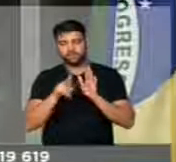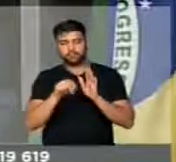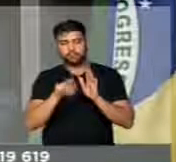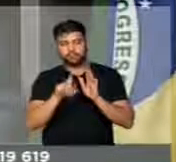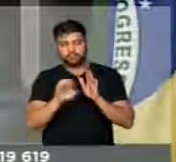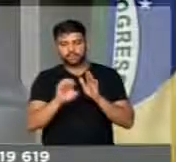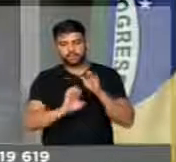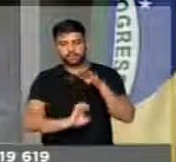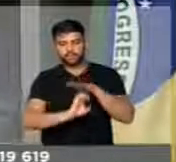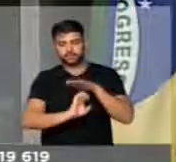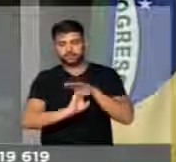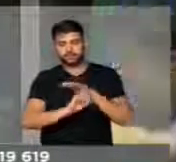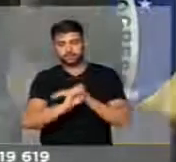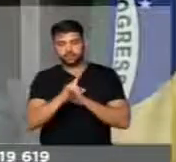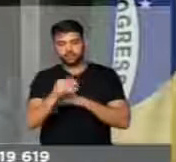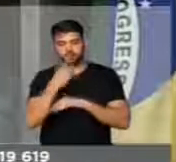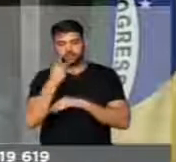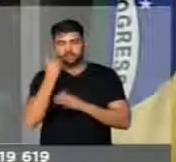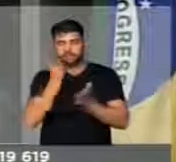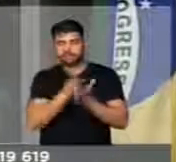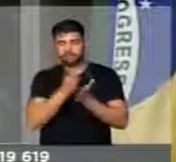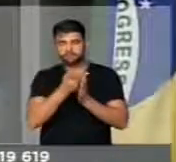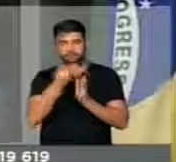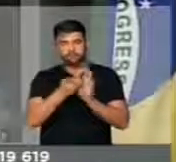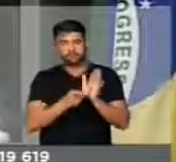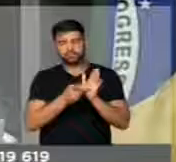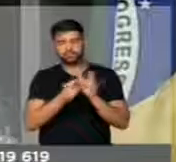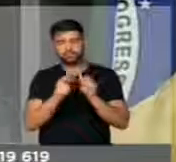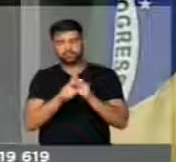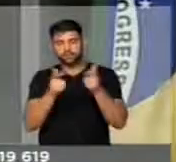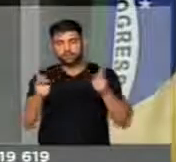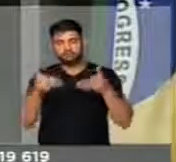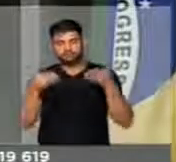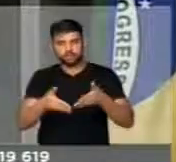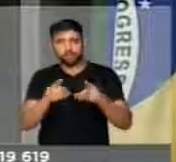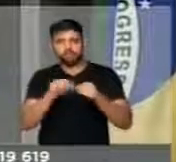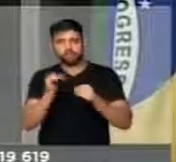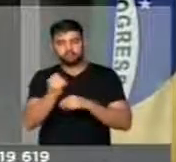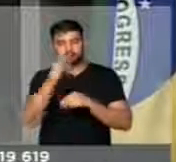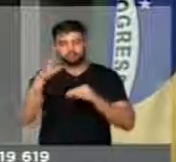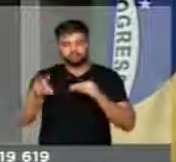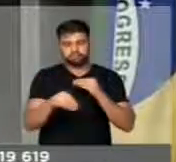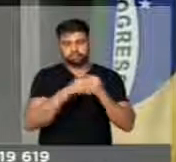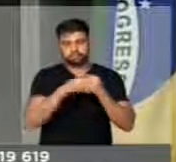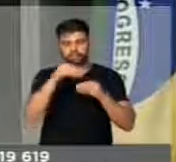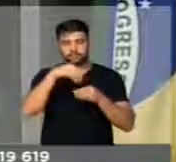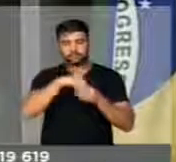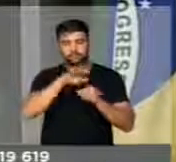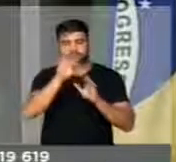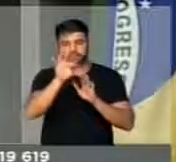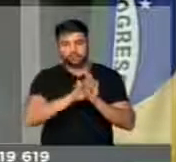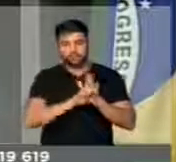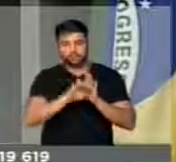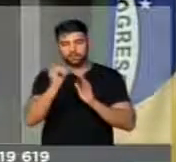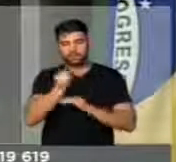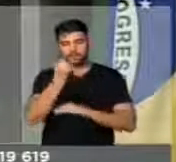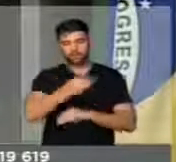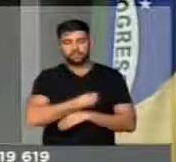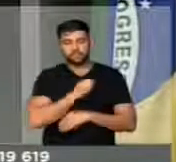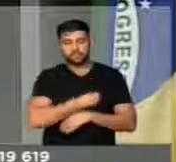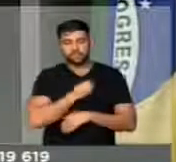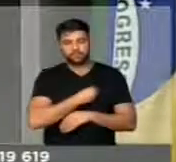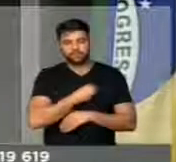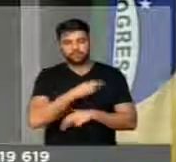probidade estatal, que trata da mesma matéria e de grande parte é incorporado no nosso texto, que é muito